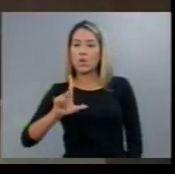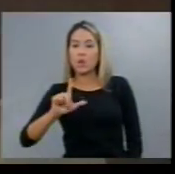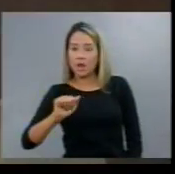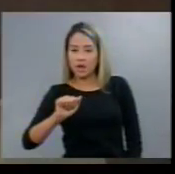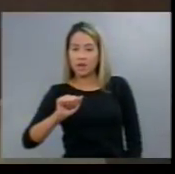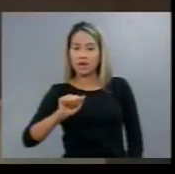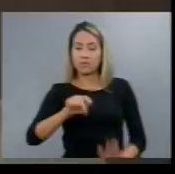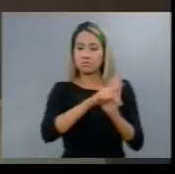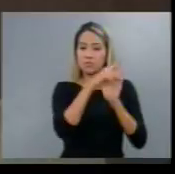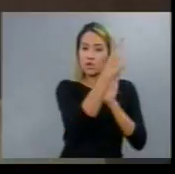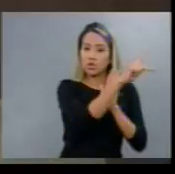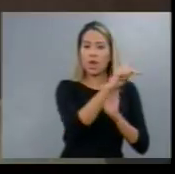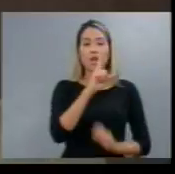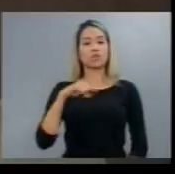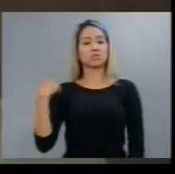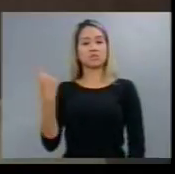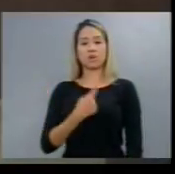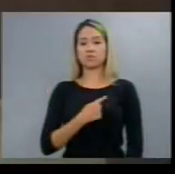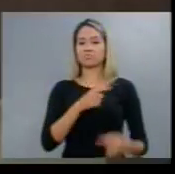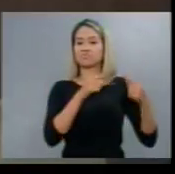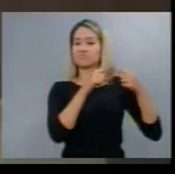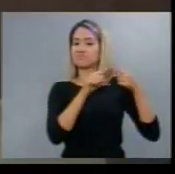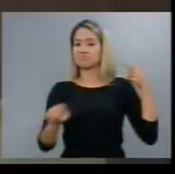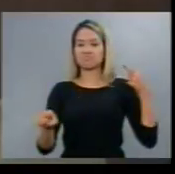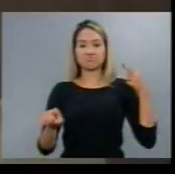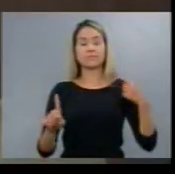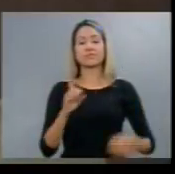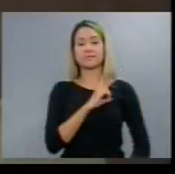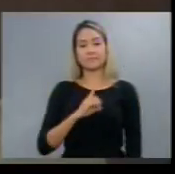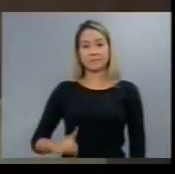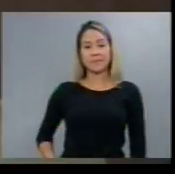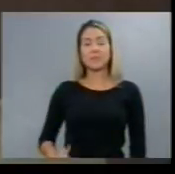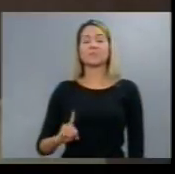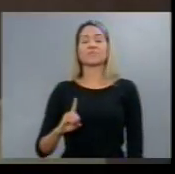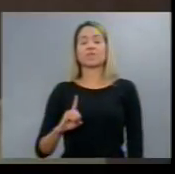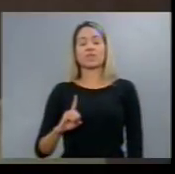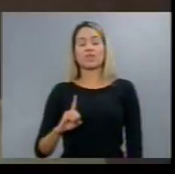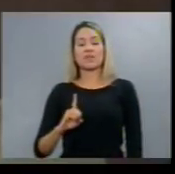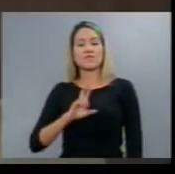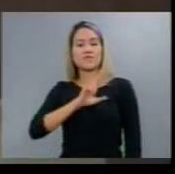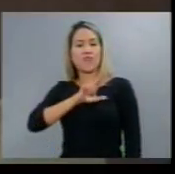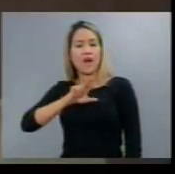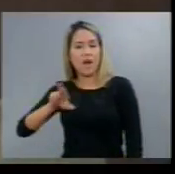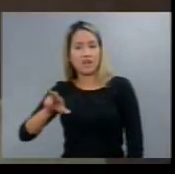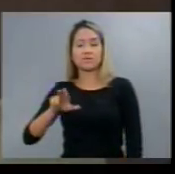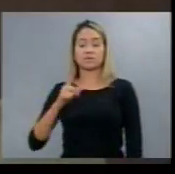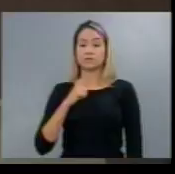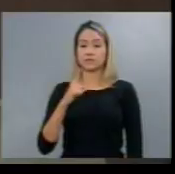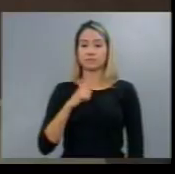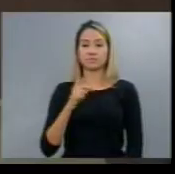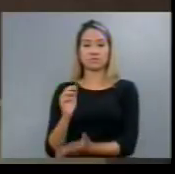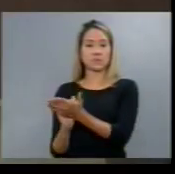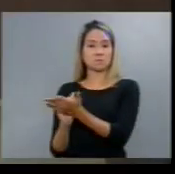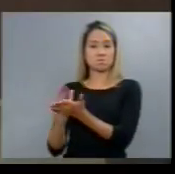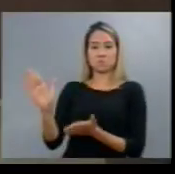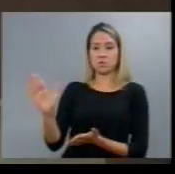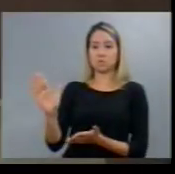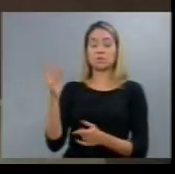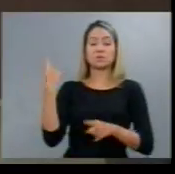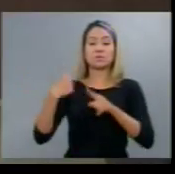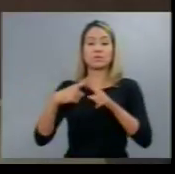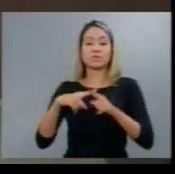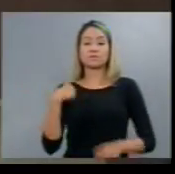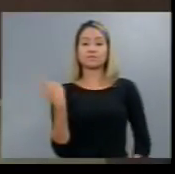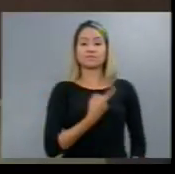Genro, o deputado Babá, o deputado João Fontes, a senadora Heloísa Helena, foram expulsos, porque nós votamos, naquele